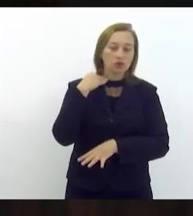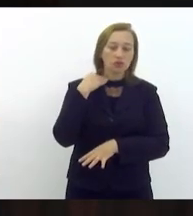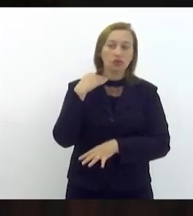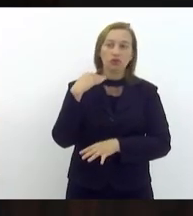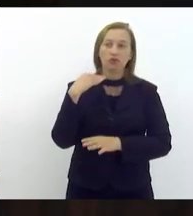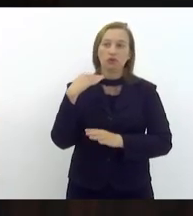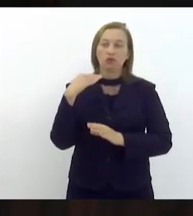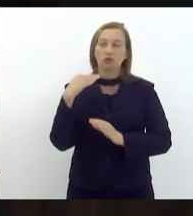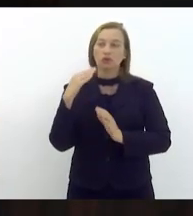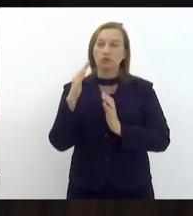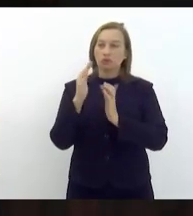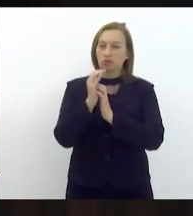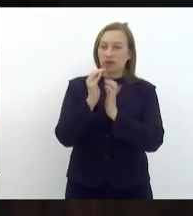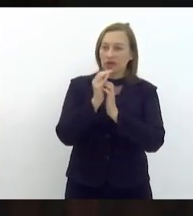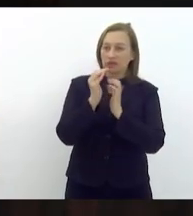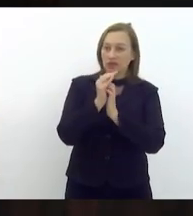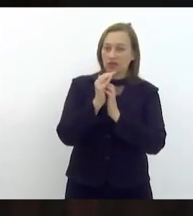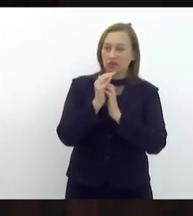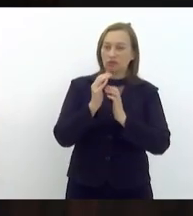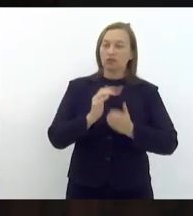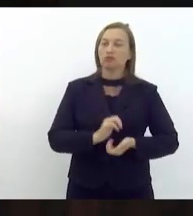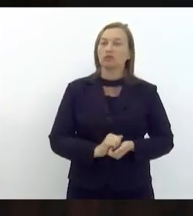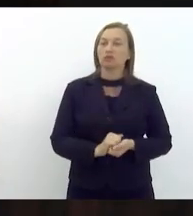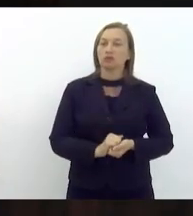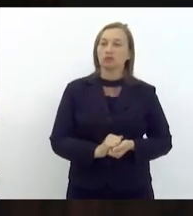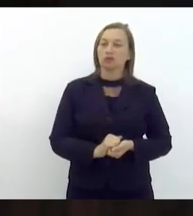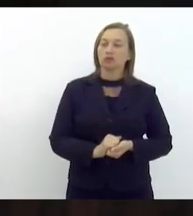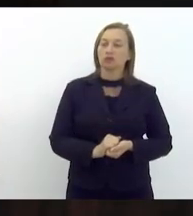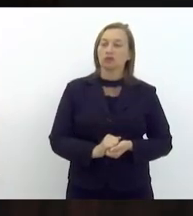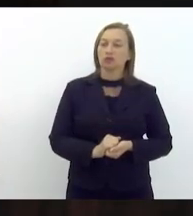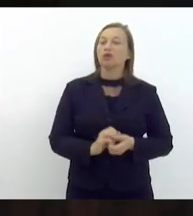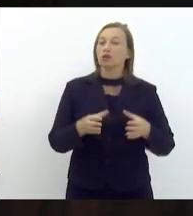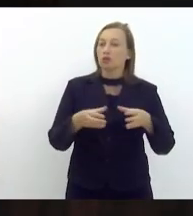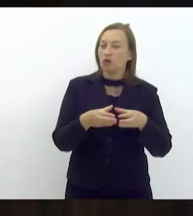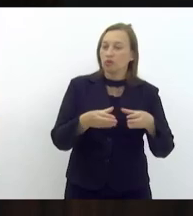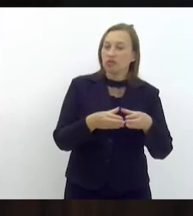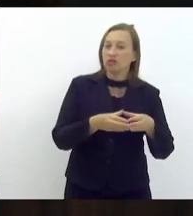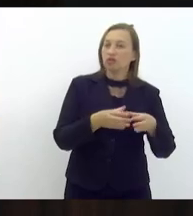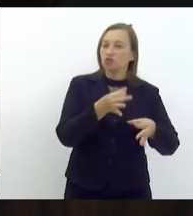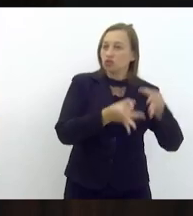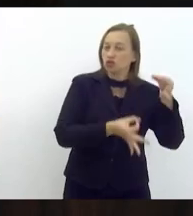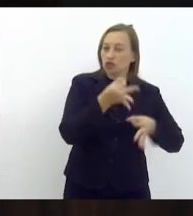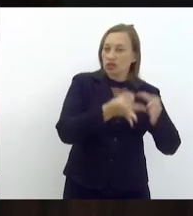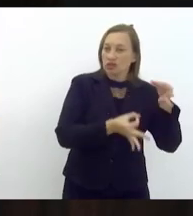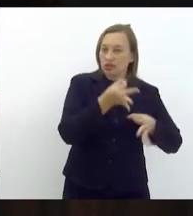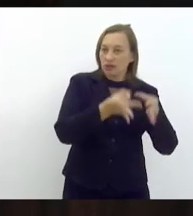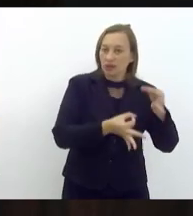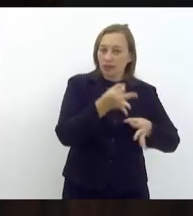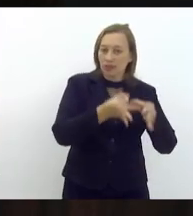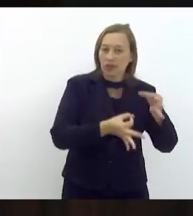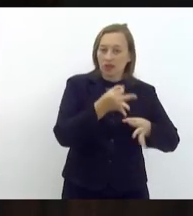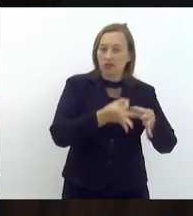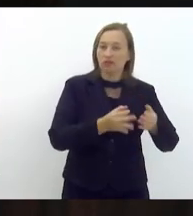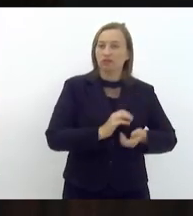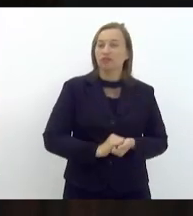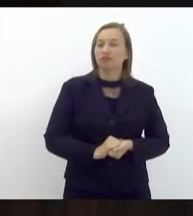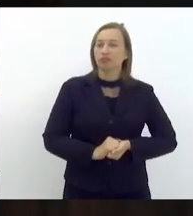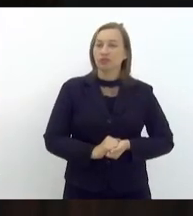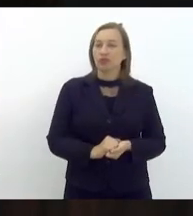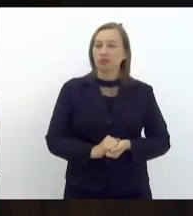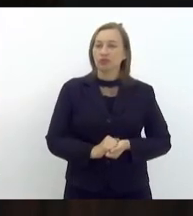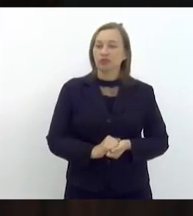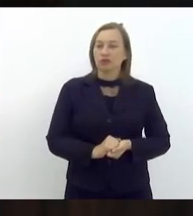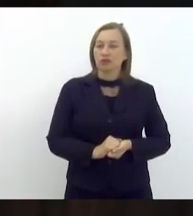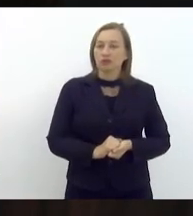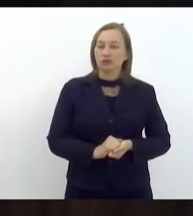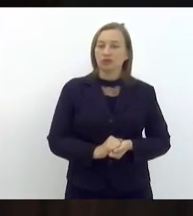na forma que menciona pendendo de pareceres das comissões Constituição e justiça e defesa do consumidor de